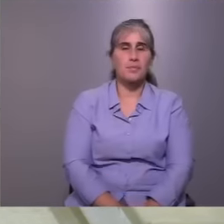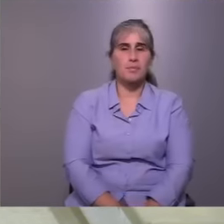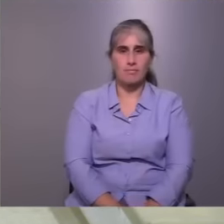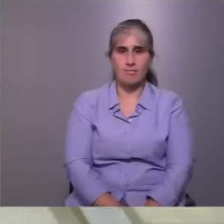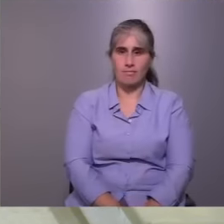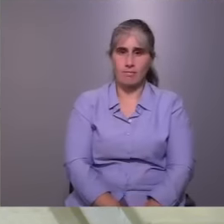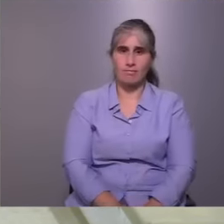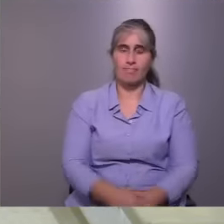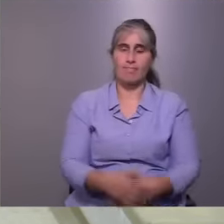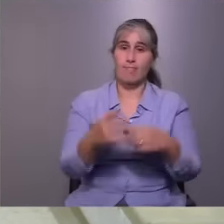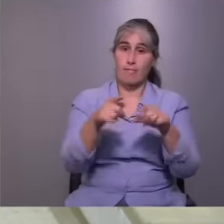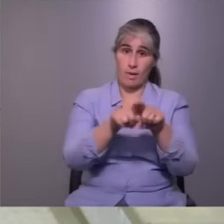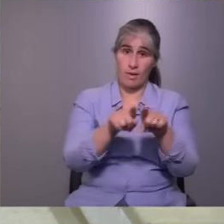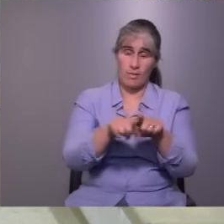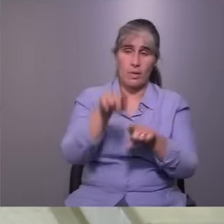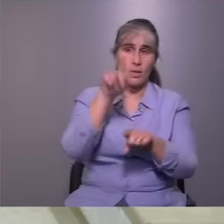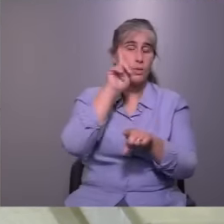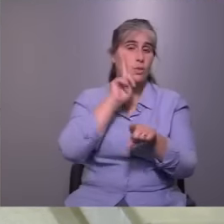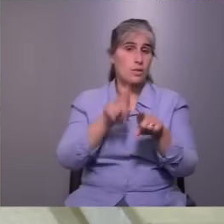adoremus